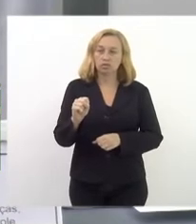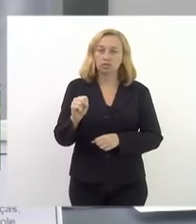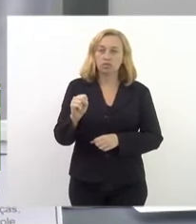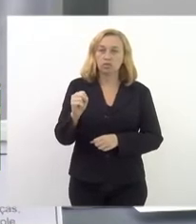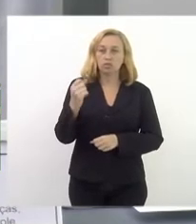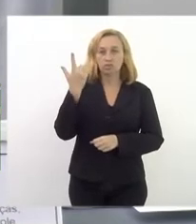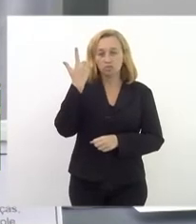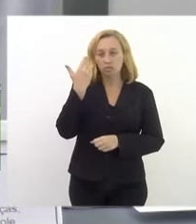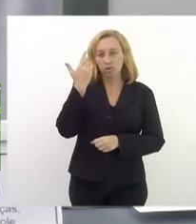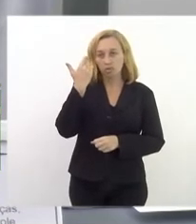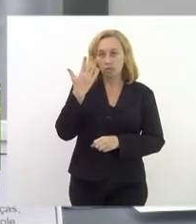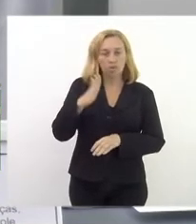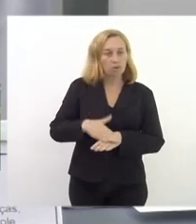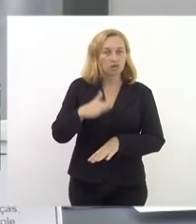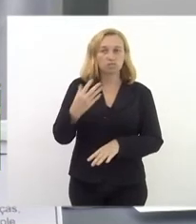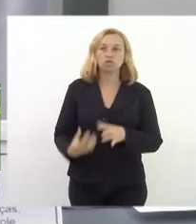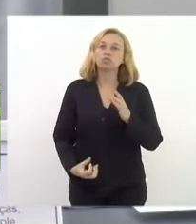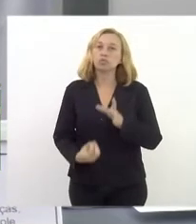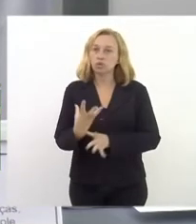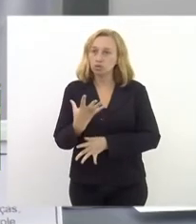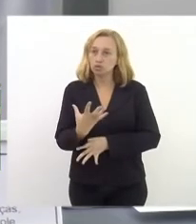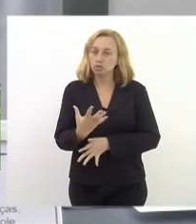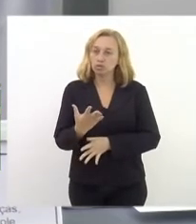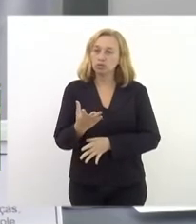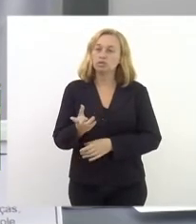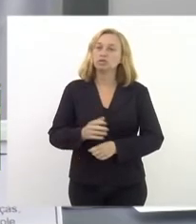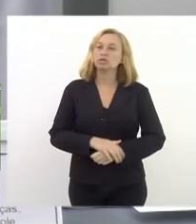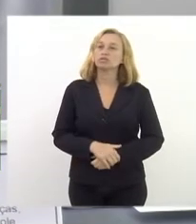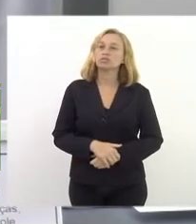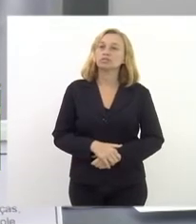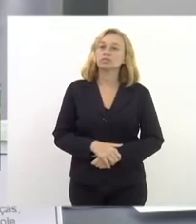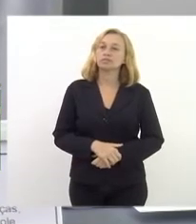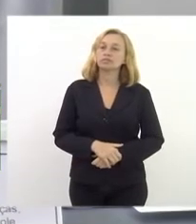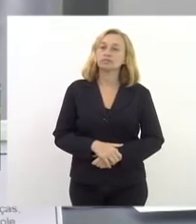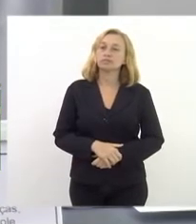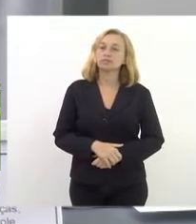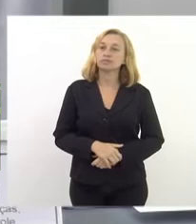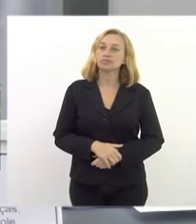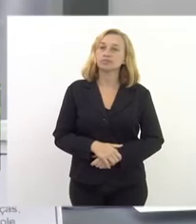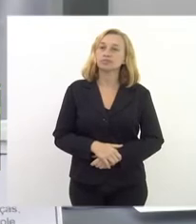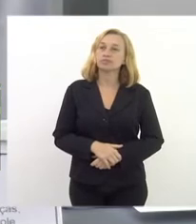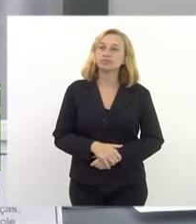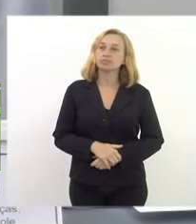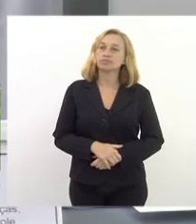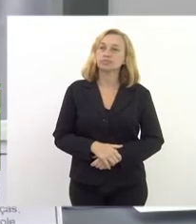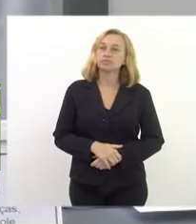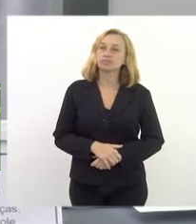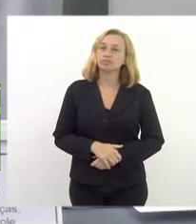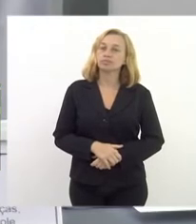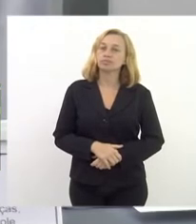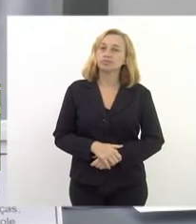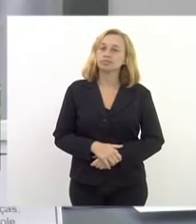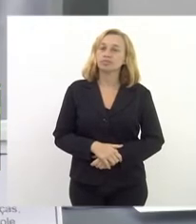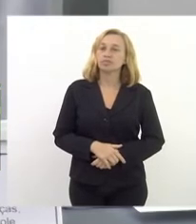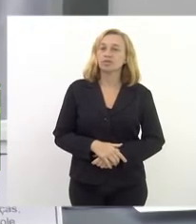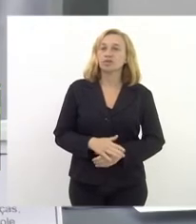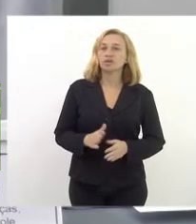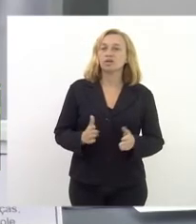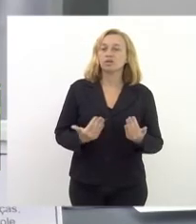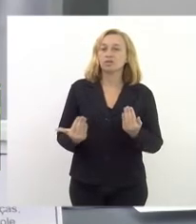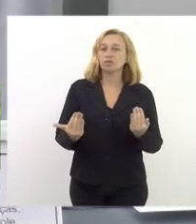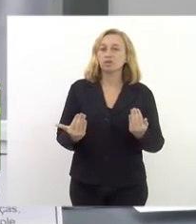normal de produção e repasse, e trouxe a valor presente para